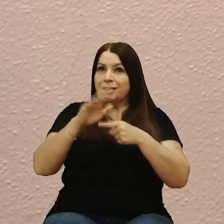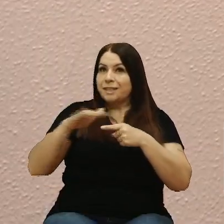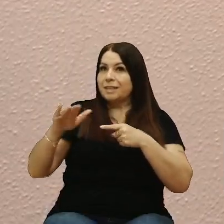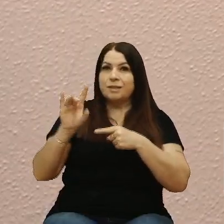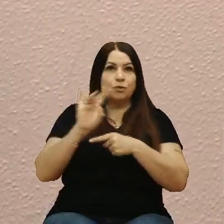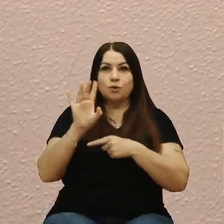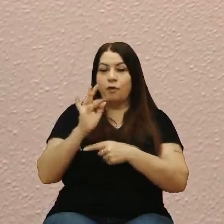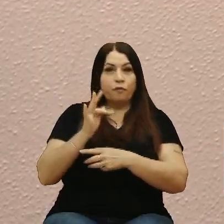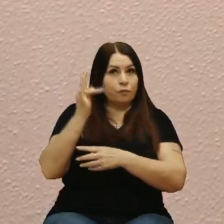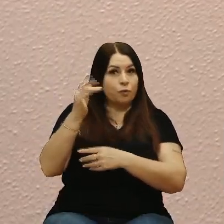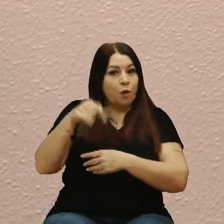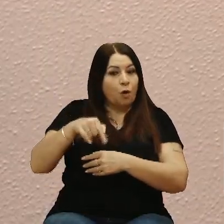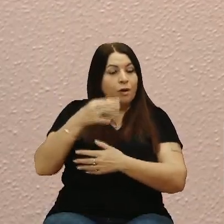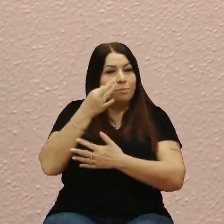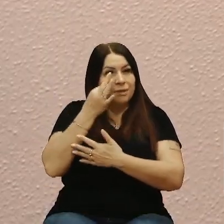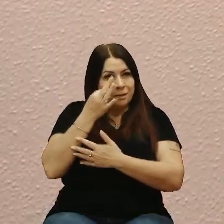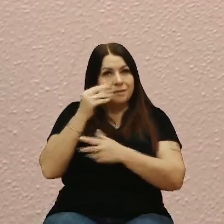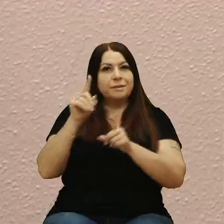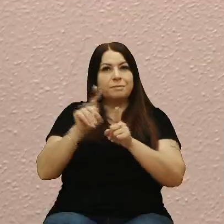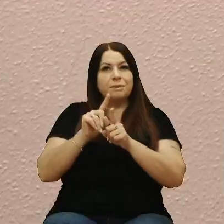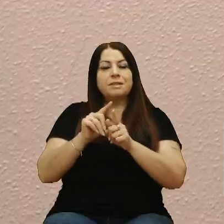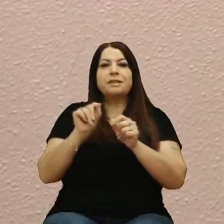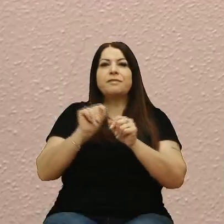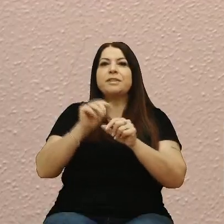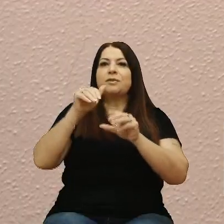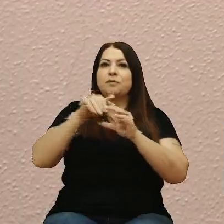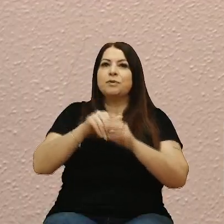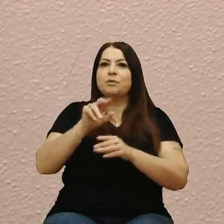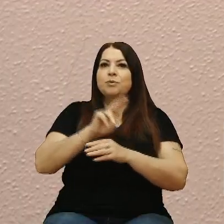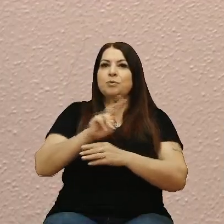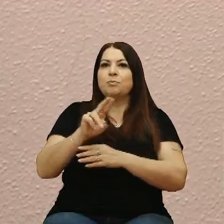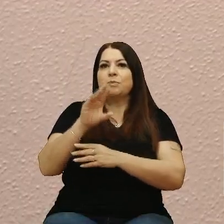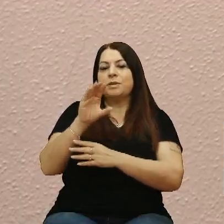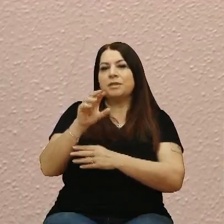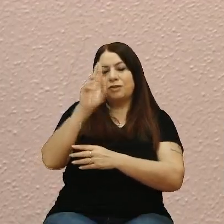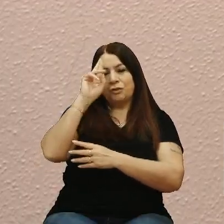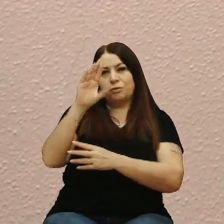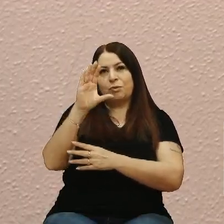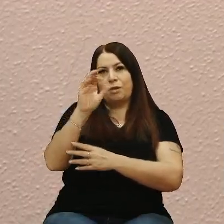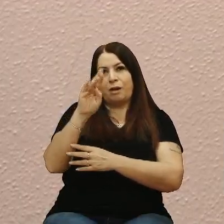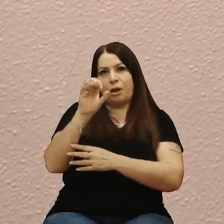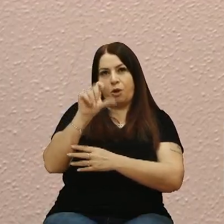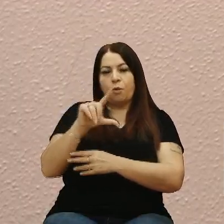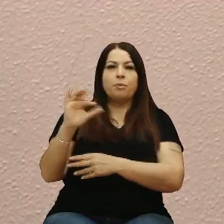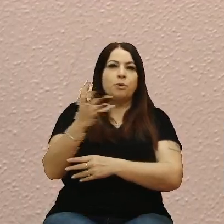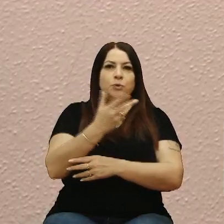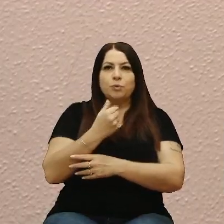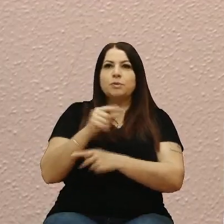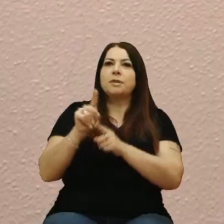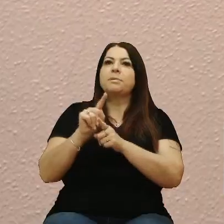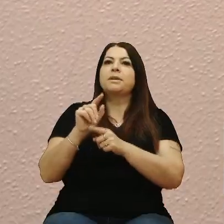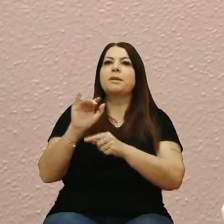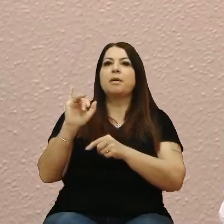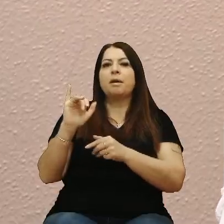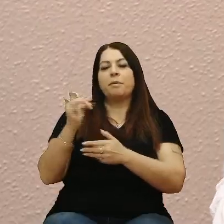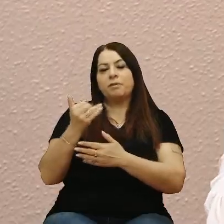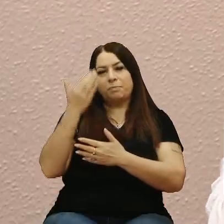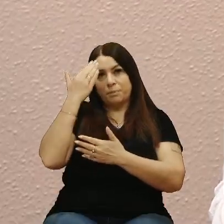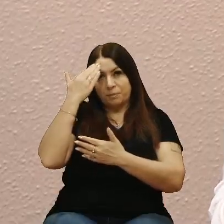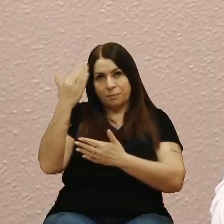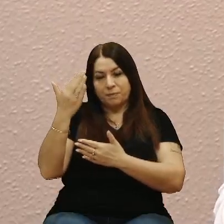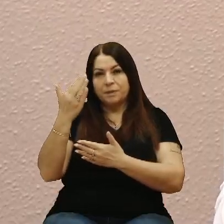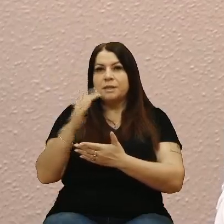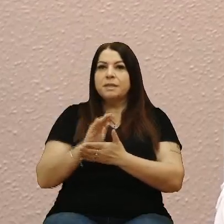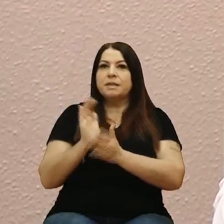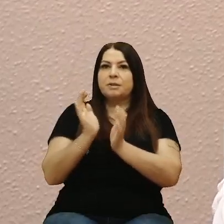são só futuro, elas são presente também. Queria fazer um voto em nome da diretora Carol para todos e para todas. Também queria aproveitar para agradecer, senhor presidente,